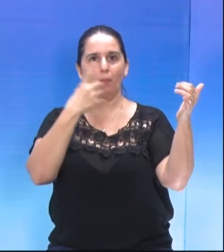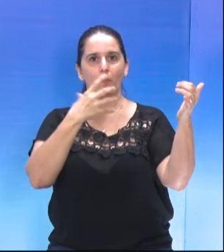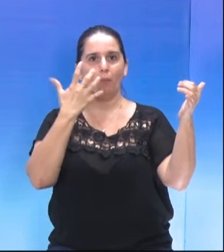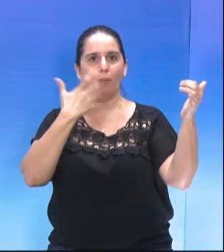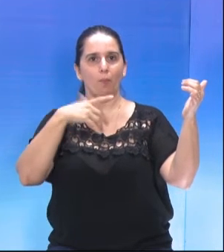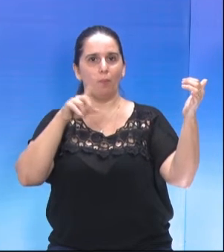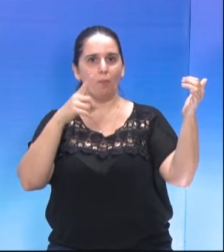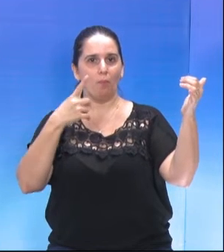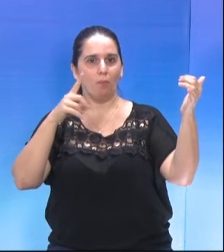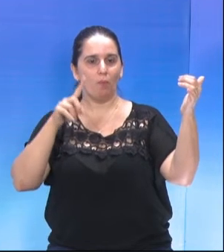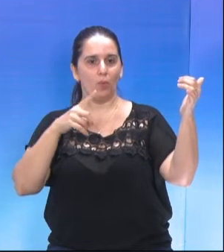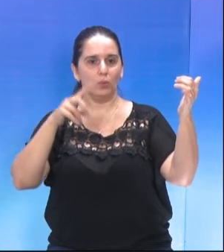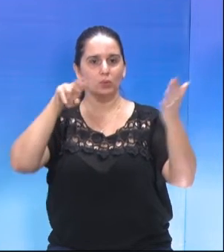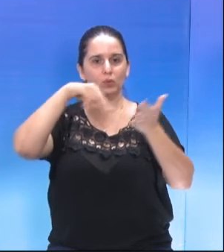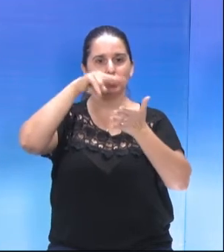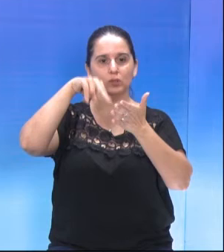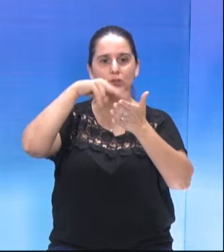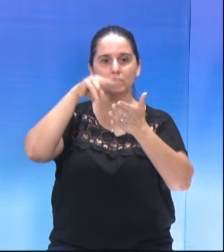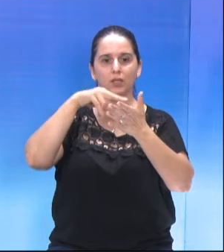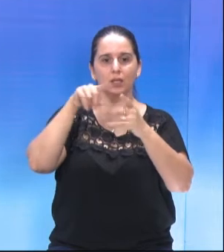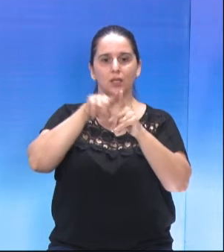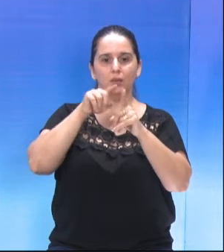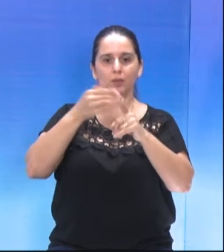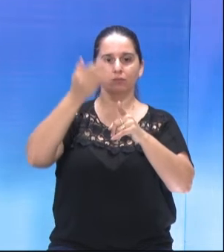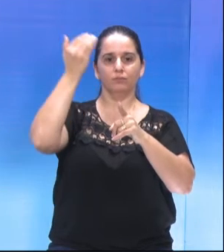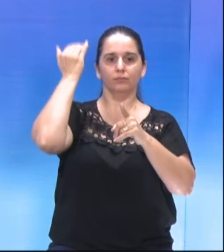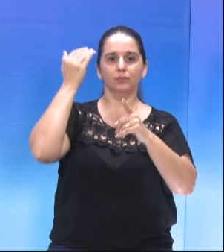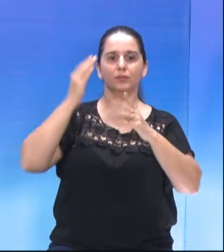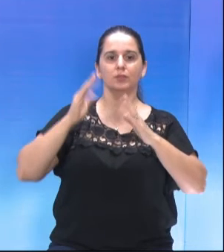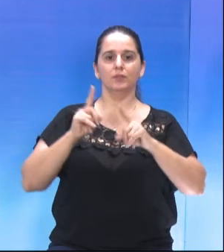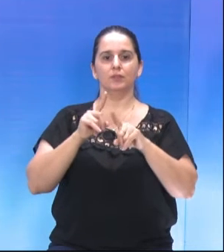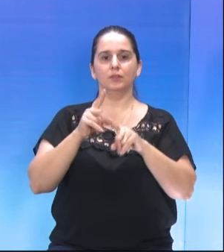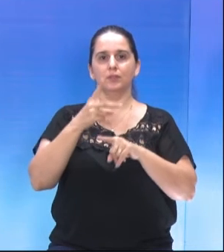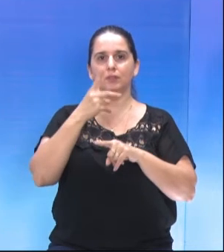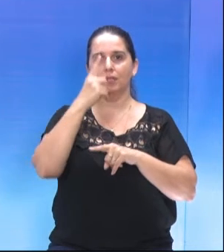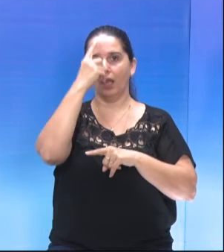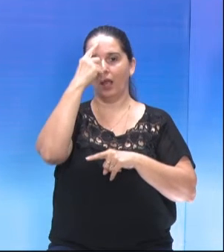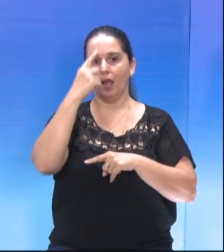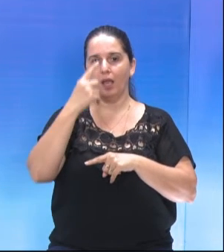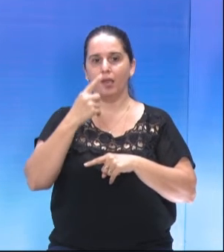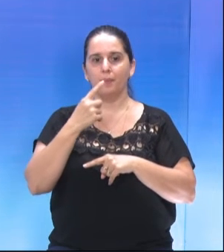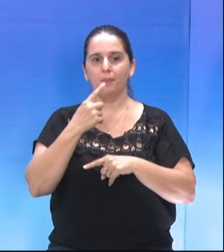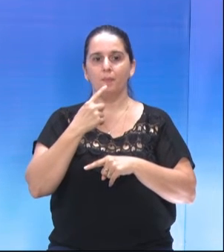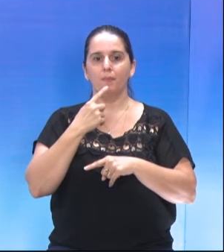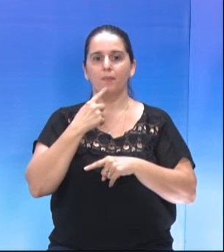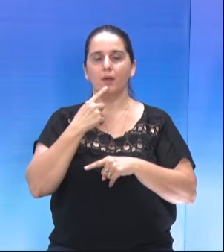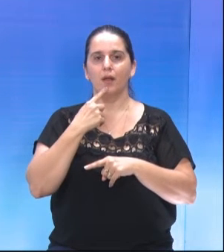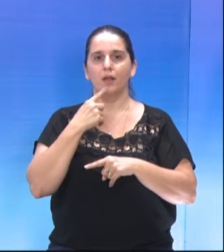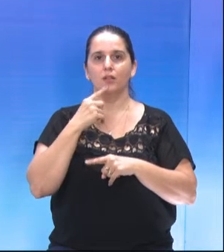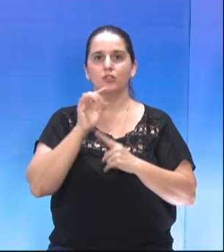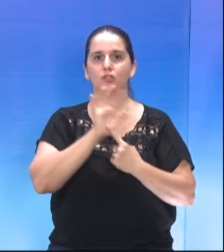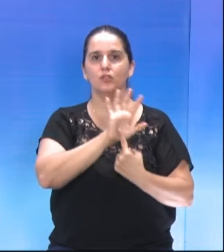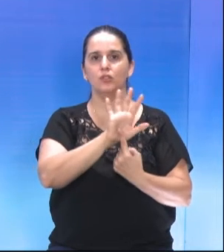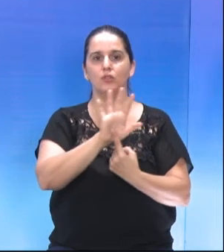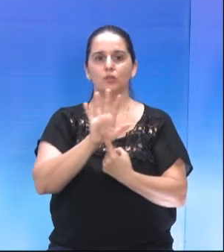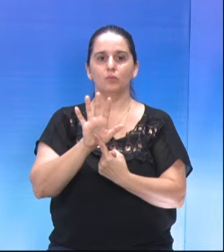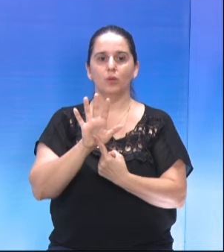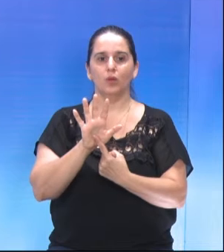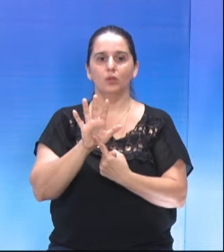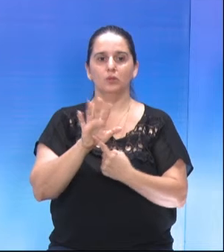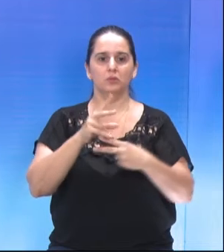essa imagem. Além disso, ao fundo, né, no segundo plano, nós temos a obra onde que mostra